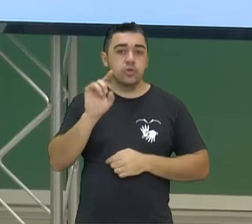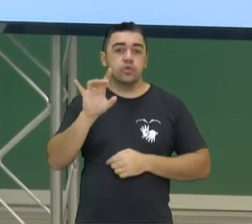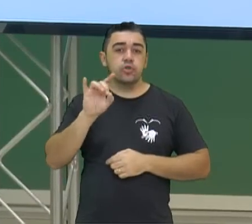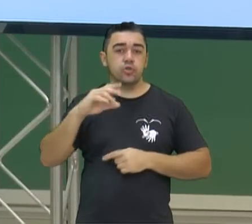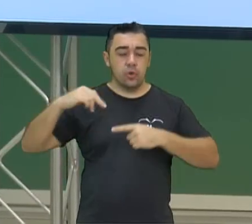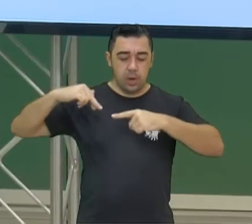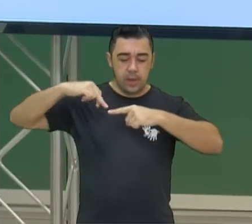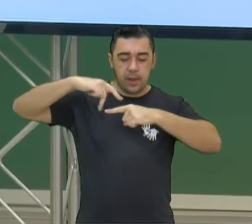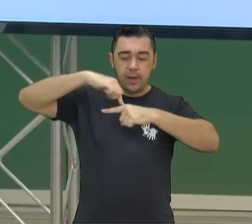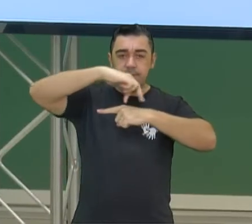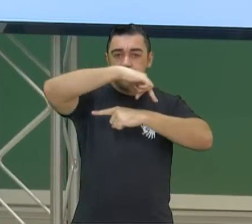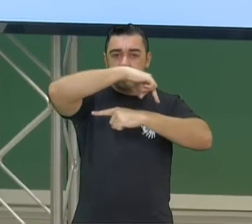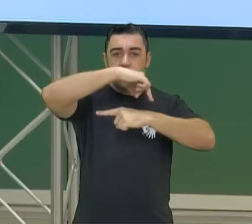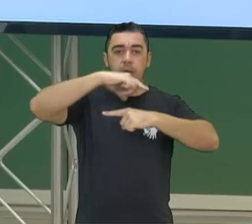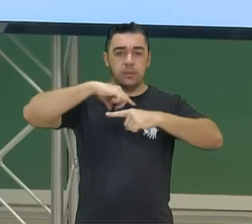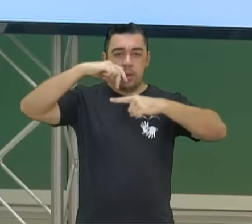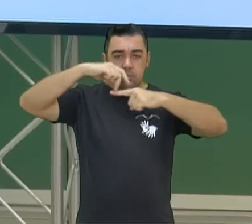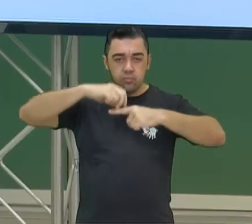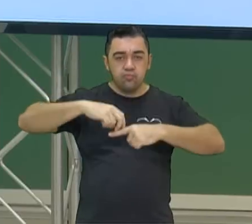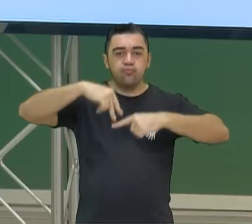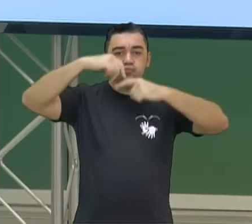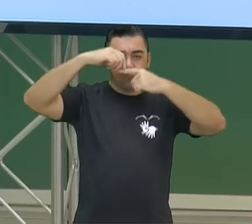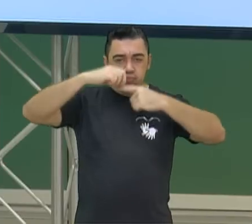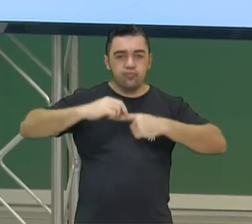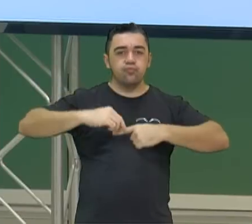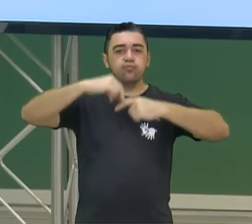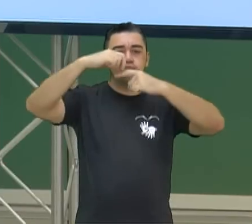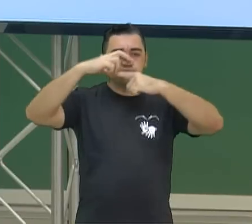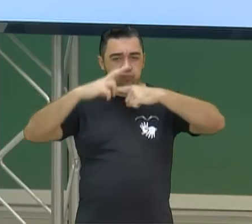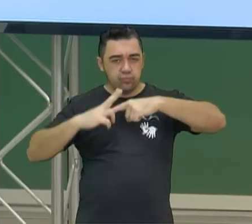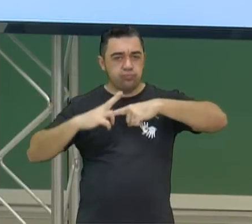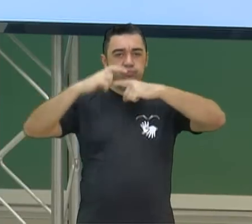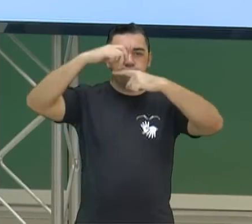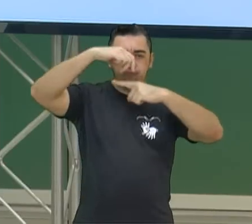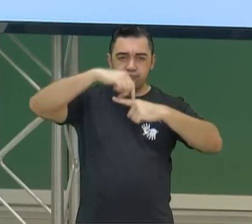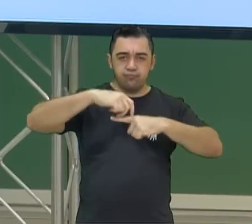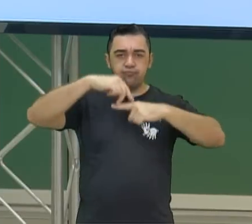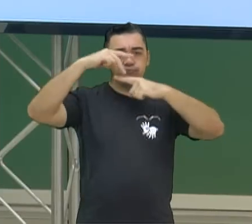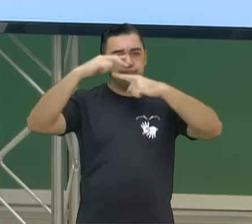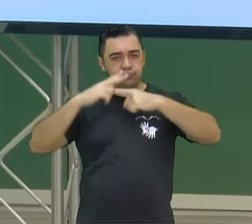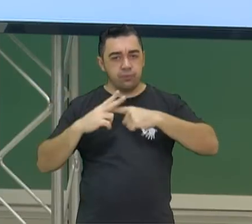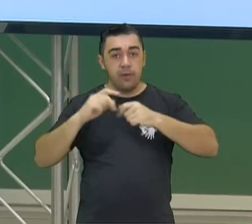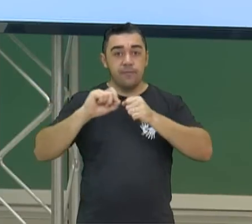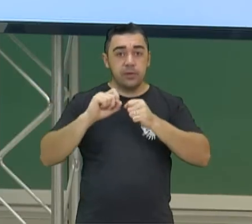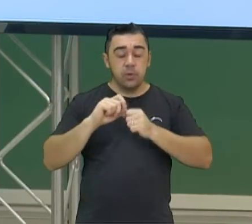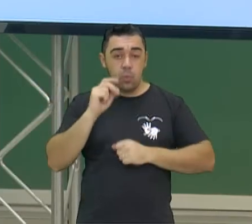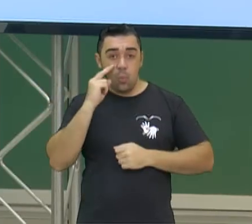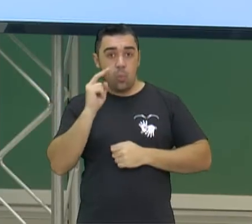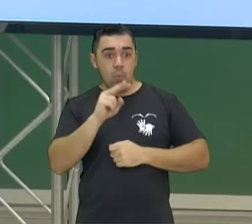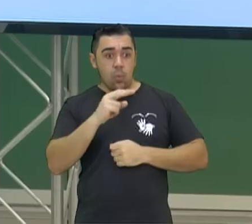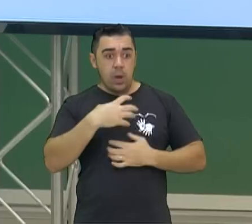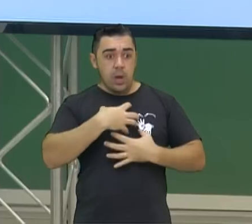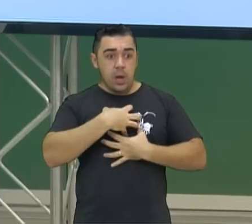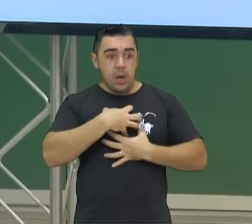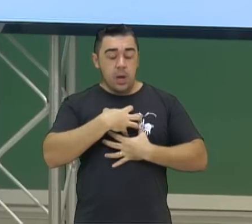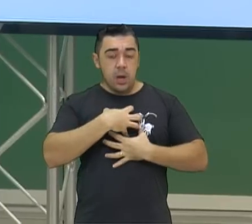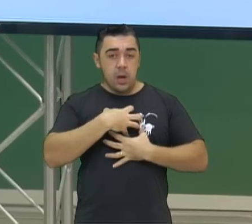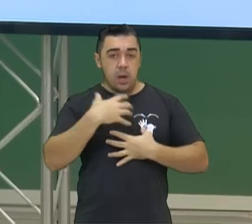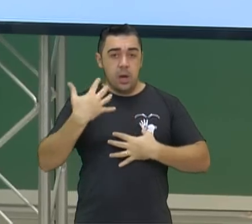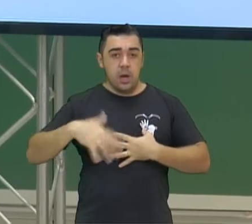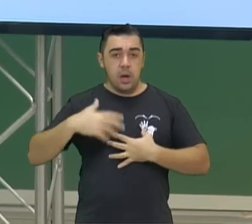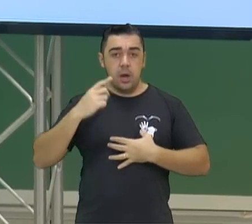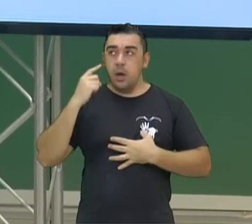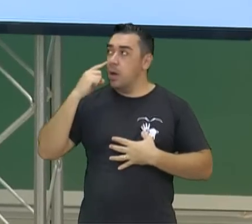do atravessar, Ele já está criando, fazendo mobilidades, mexendo com os sentimentos das pessoas que estão vendo, porque parece que ele